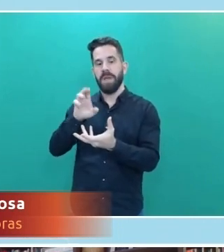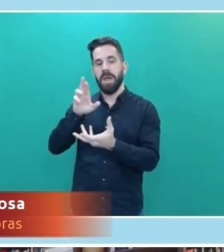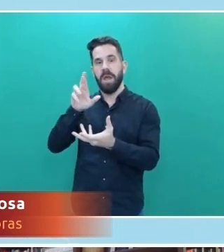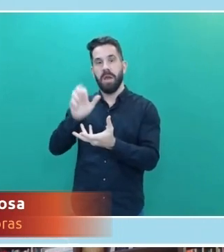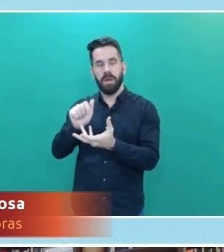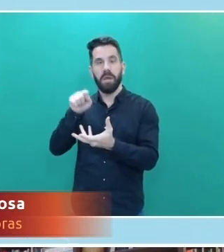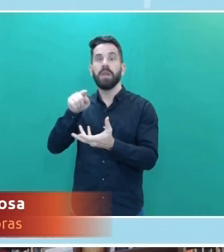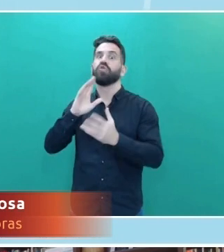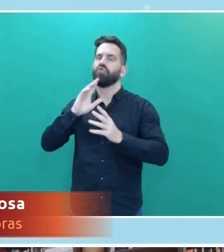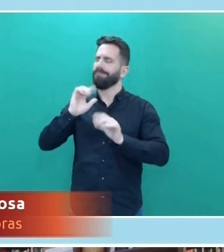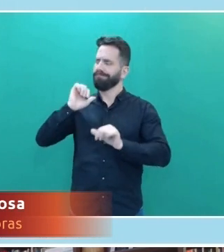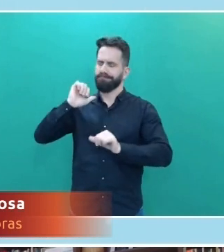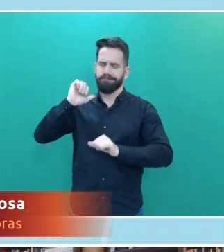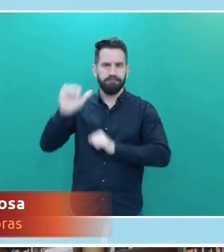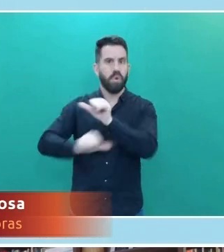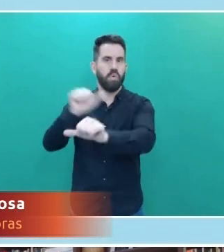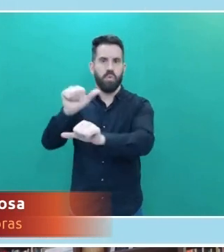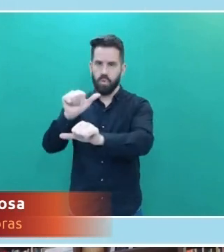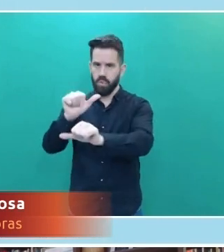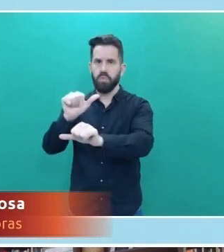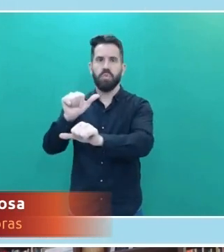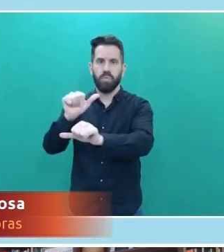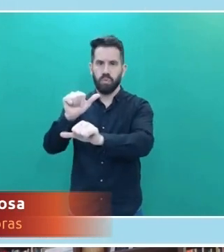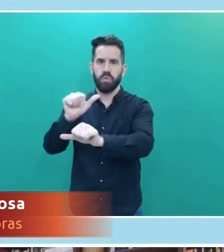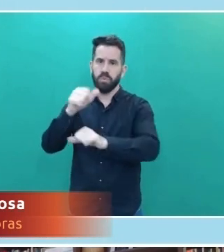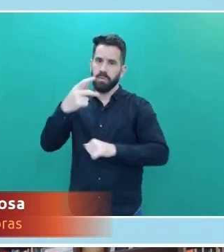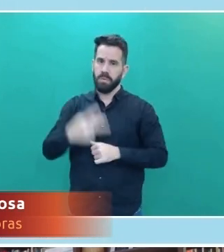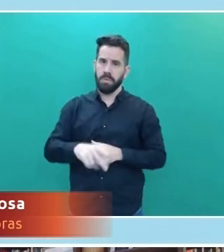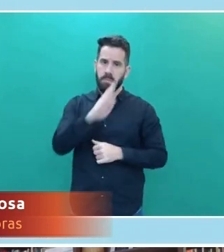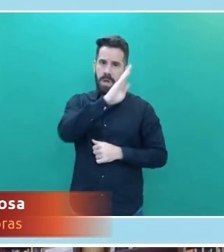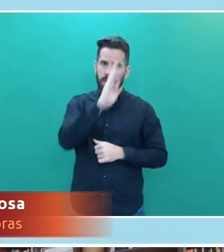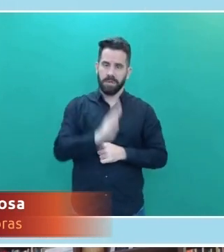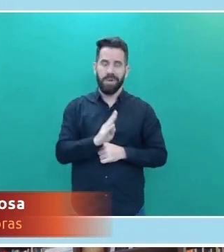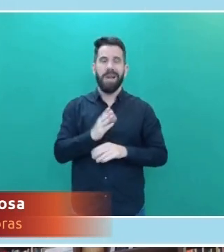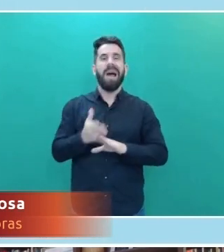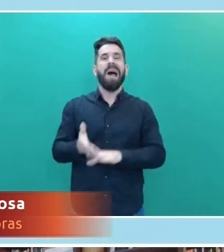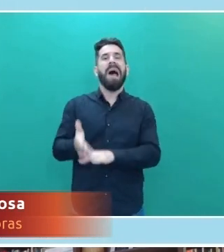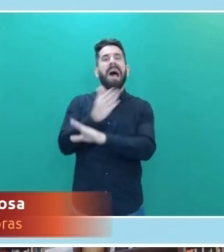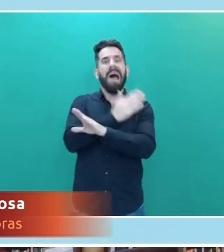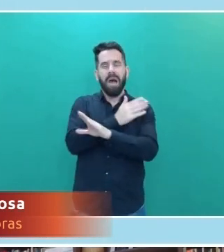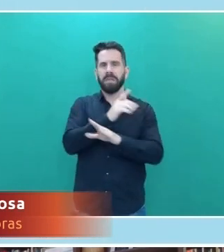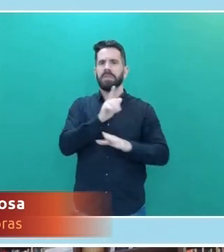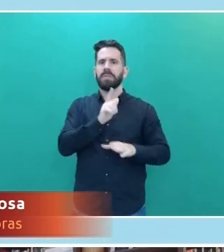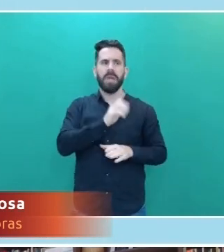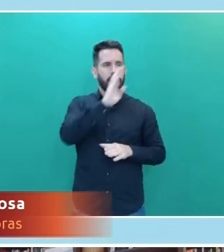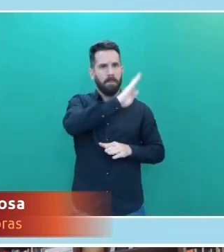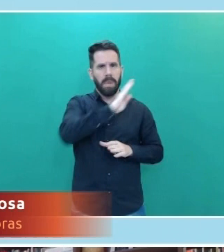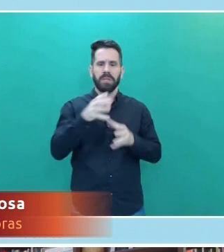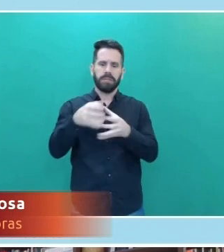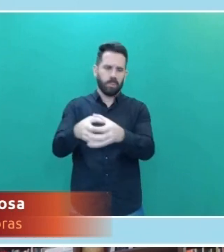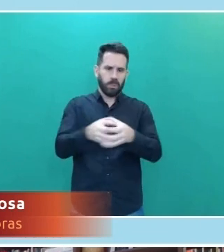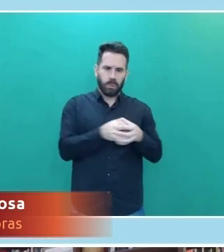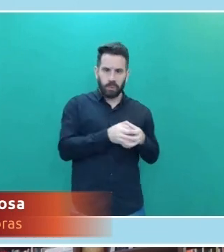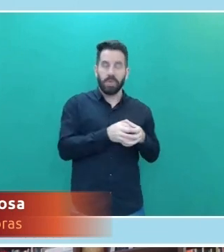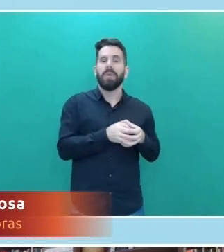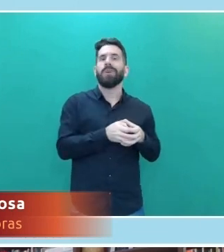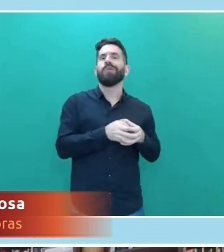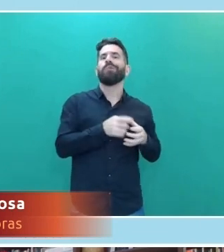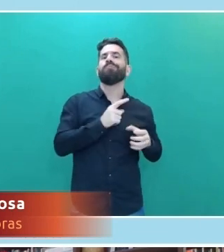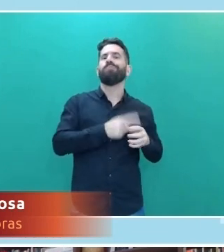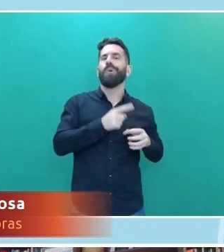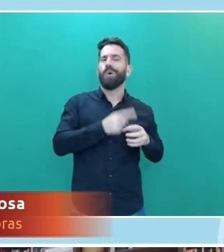principais objetivos é reverter um isolamento que teria cercado o país durante a gestão do ex-presidente